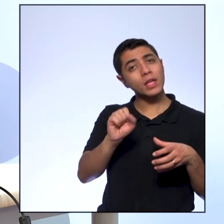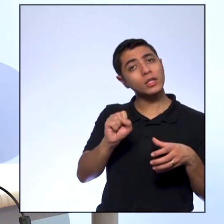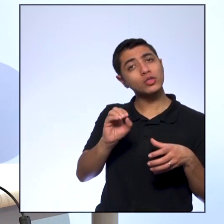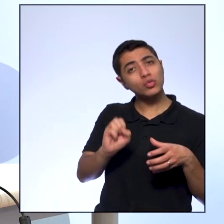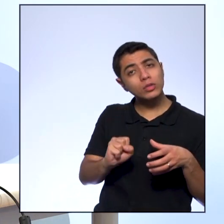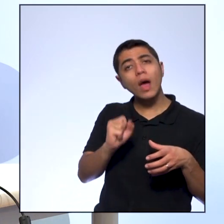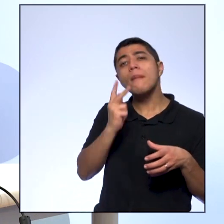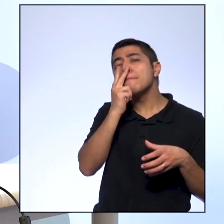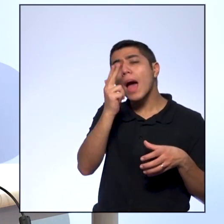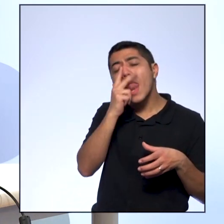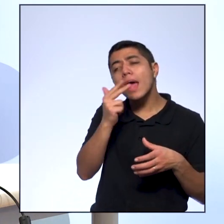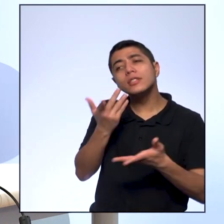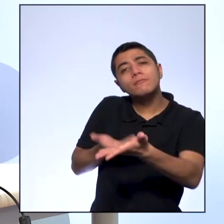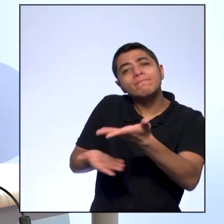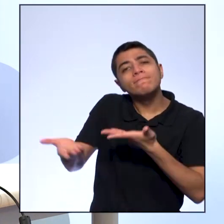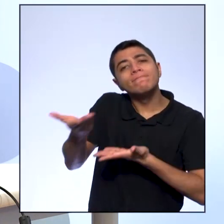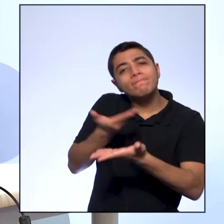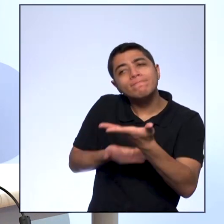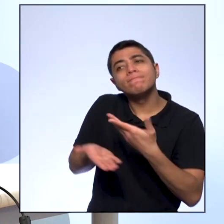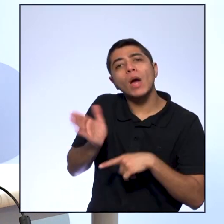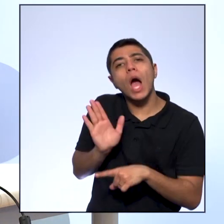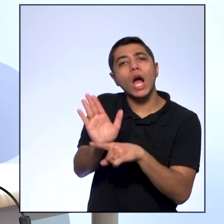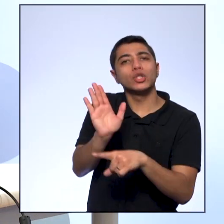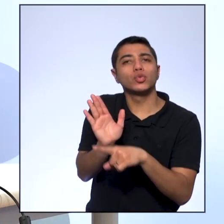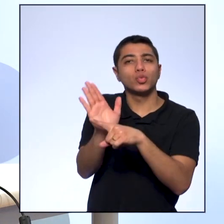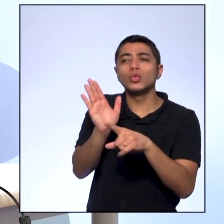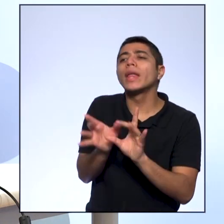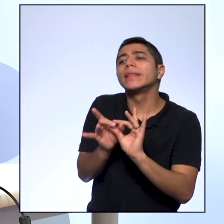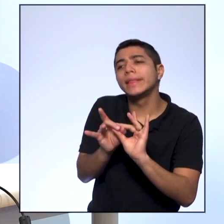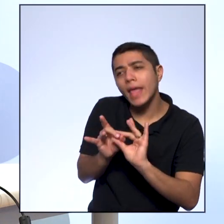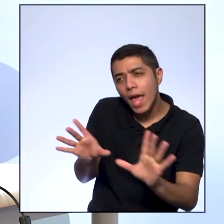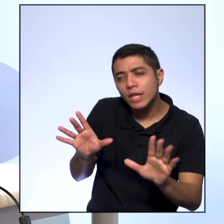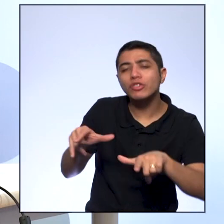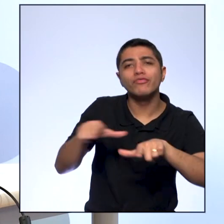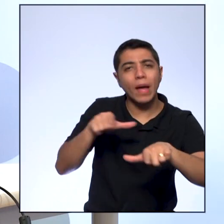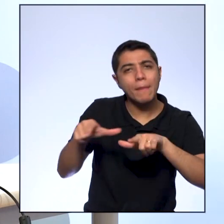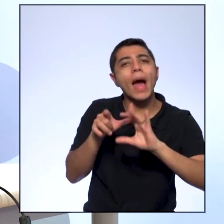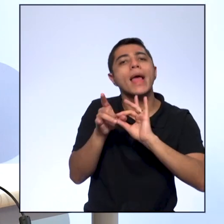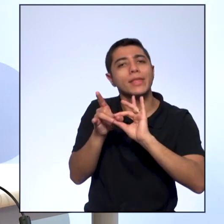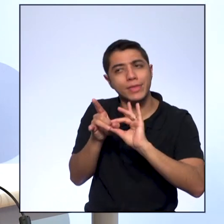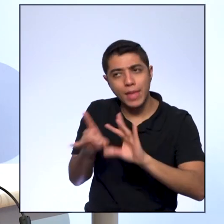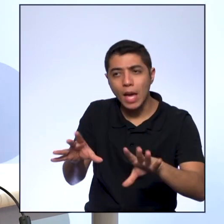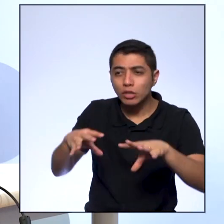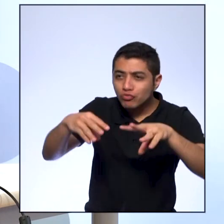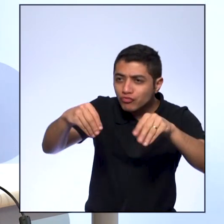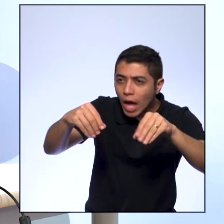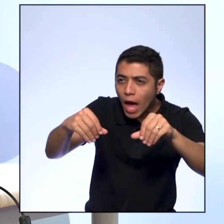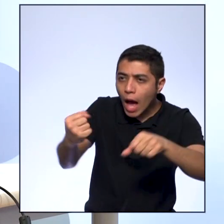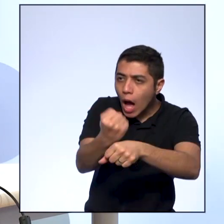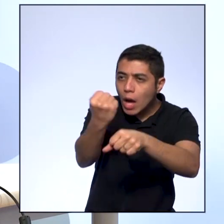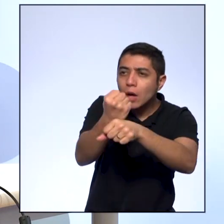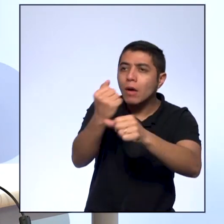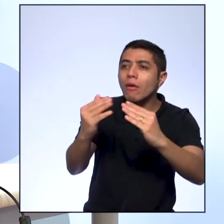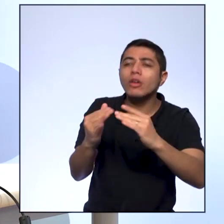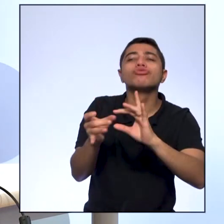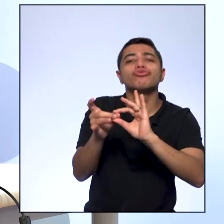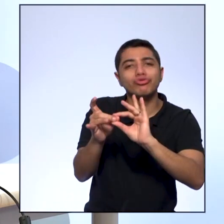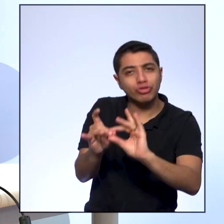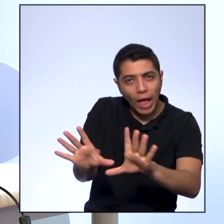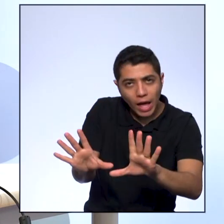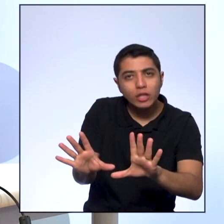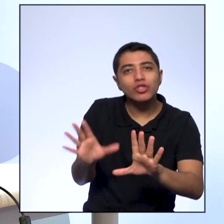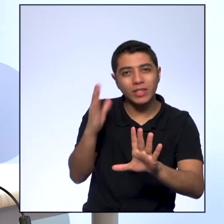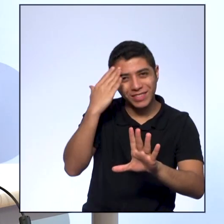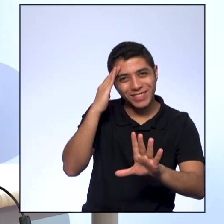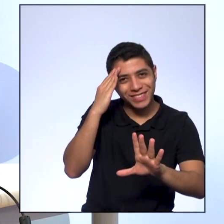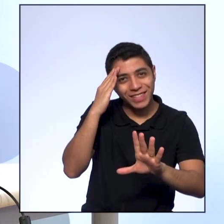convivência harmônica entre Ixos e hebreus dentro do território egípcio, né? Lembrando que o rio Nilo faz com que aquele